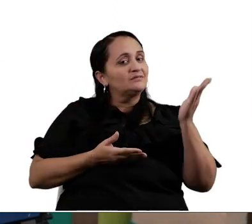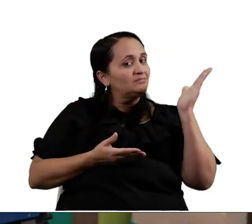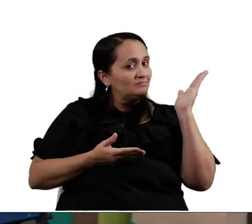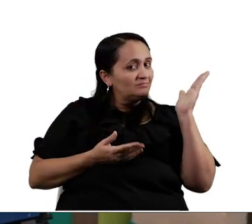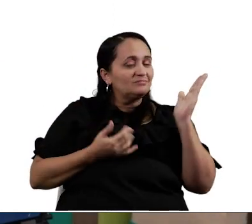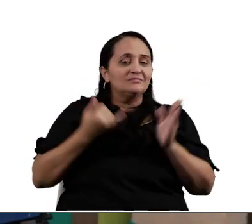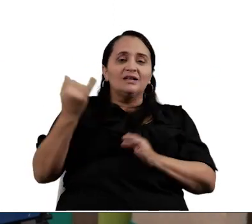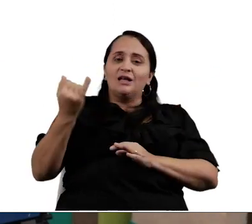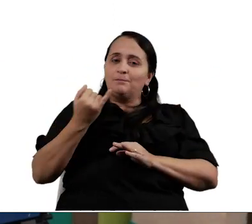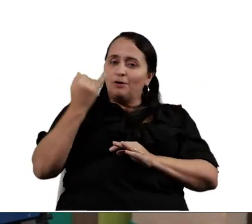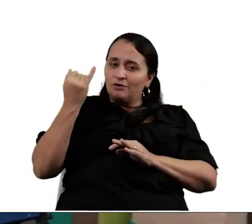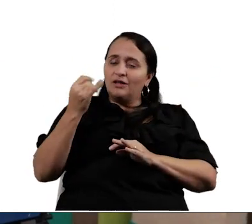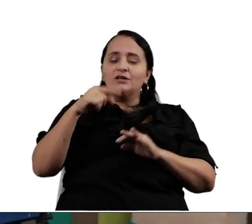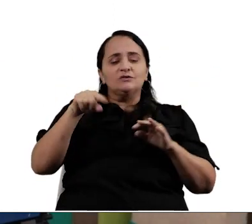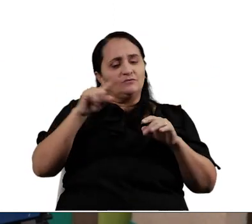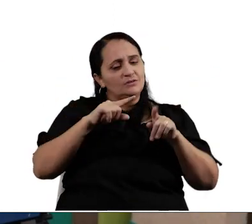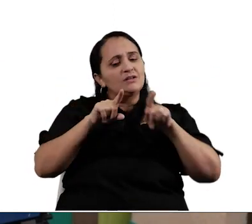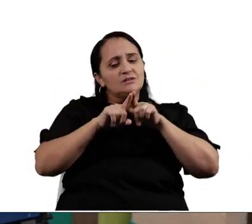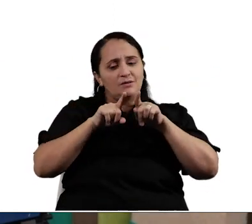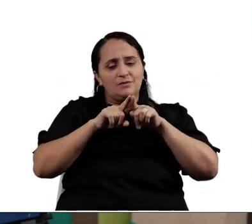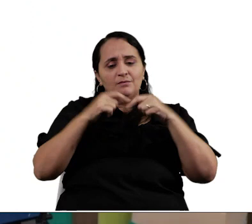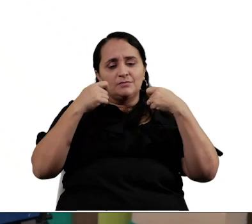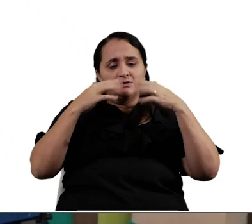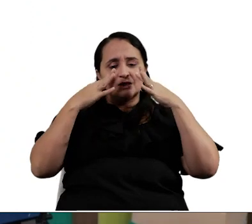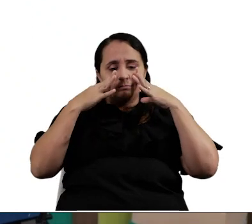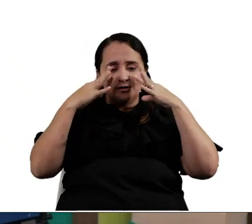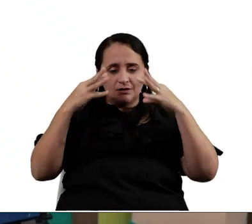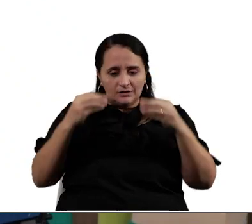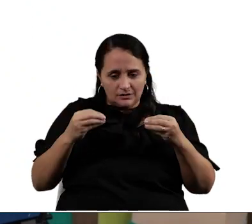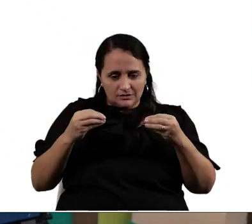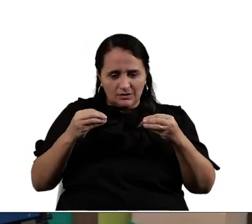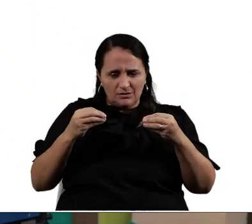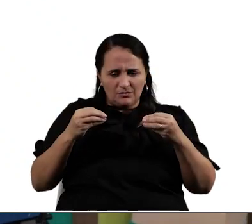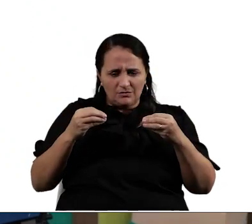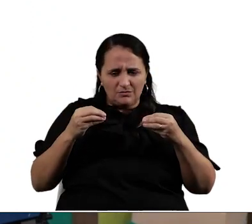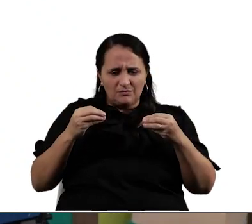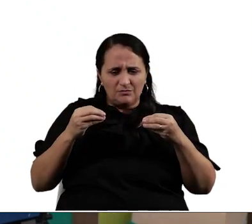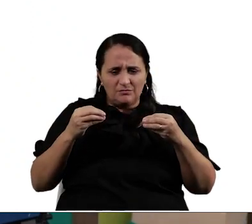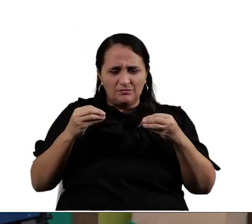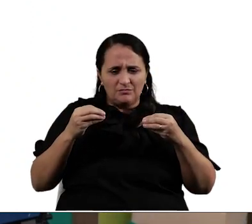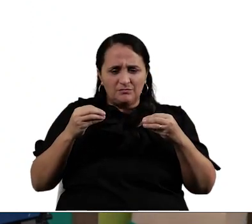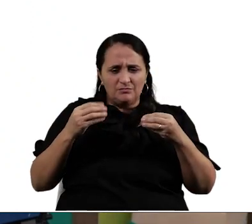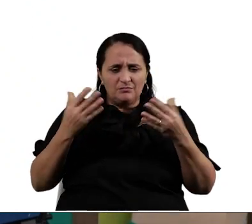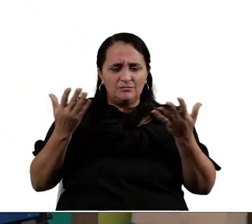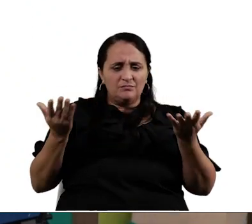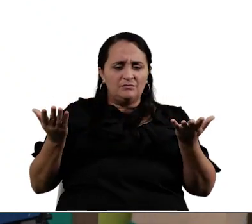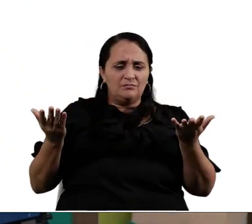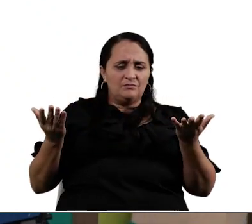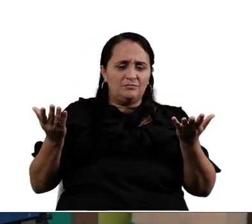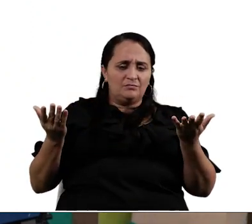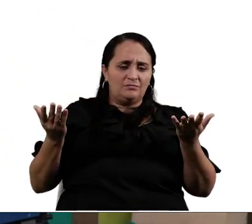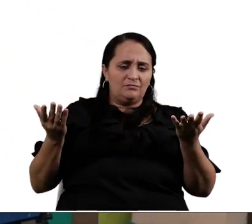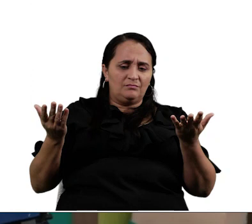importantes. Vocês têm que prestar atenção quando vocês ouvem uma história, certo? Então, são os outros personagens, são os coadjuvantes dessa